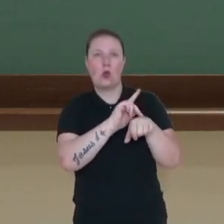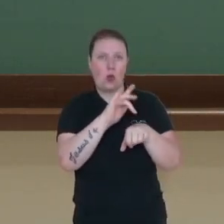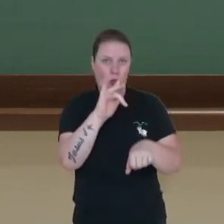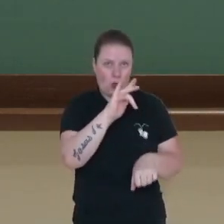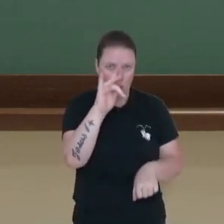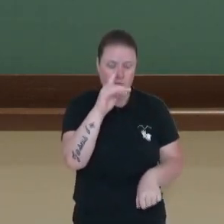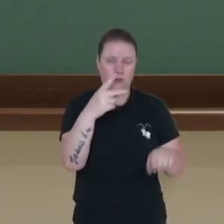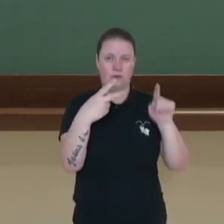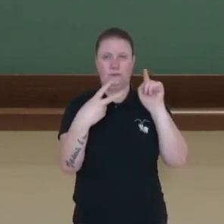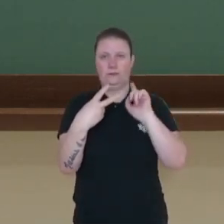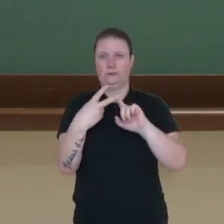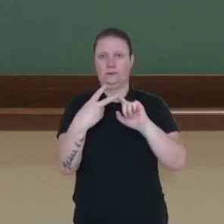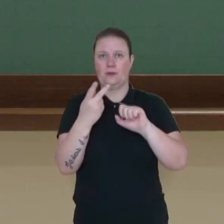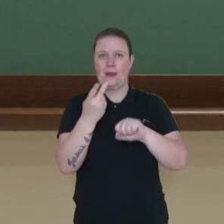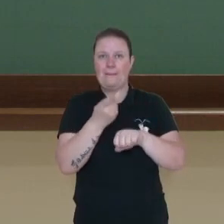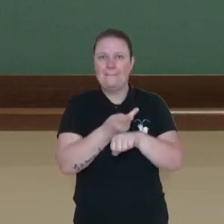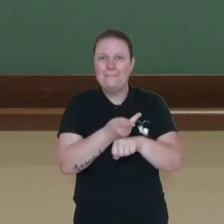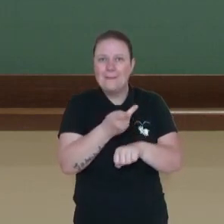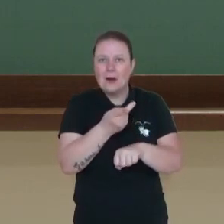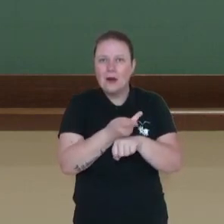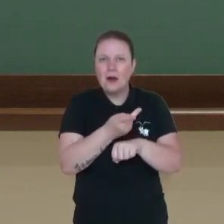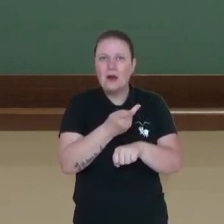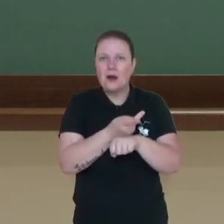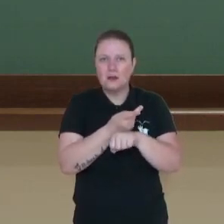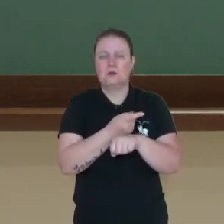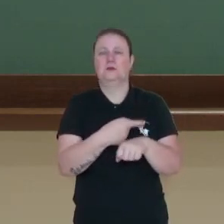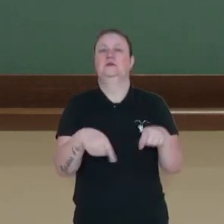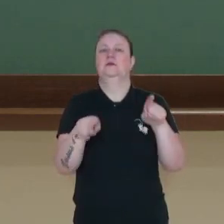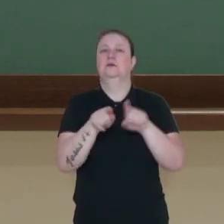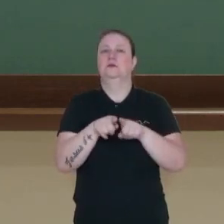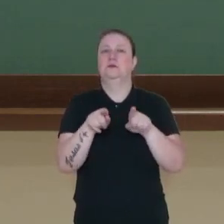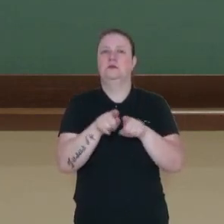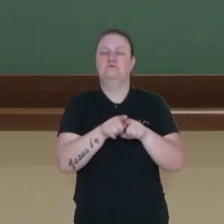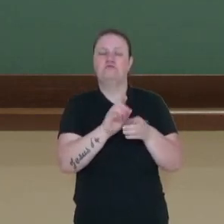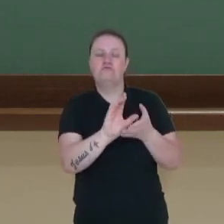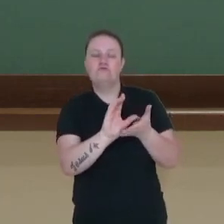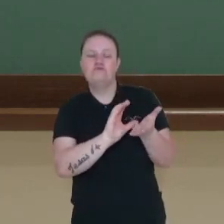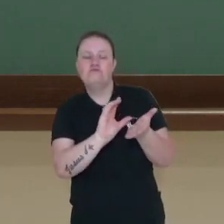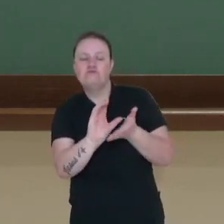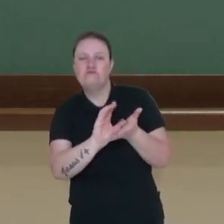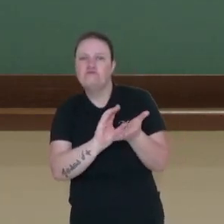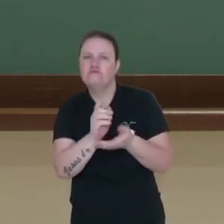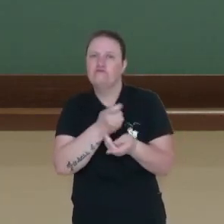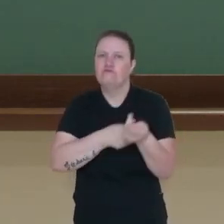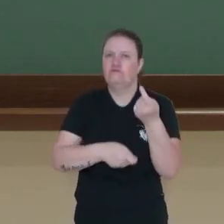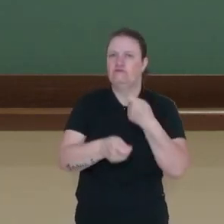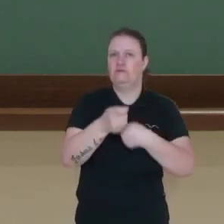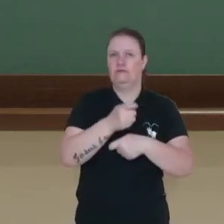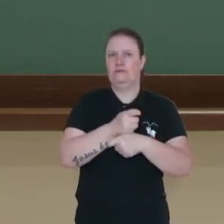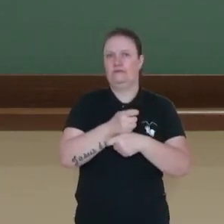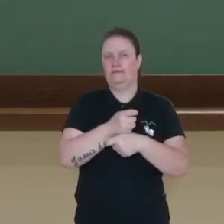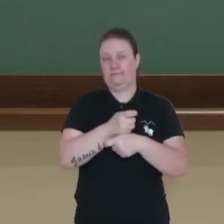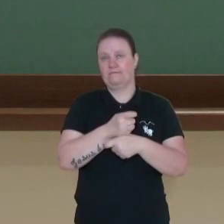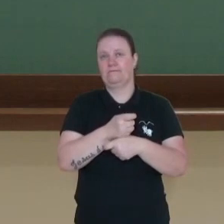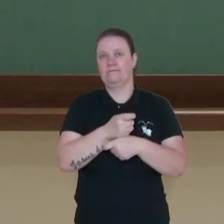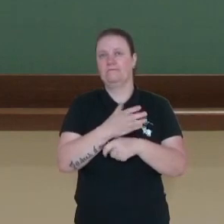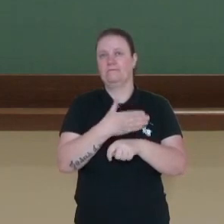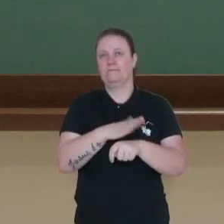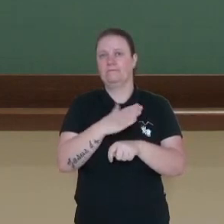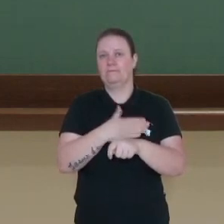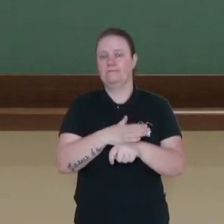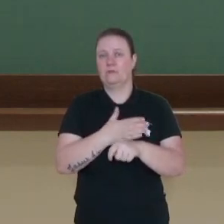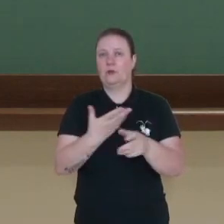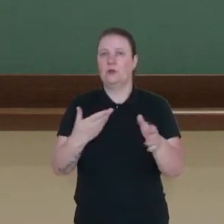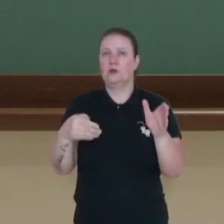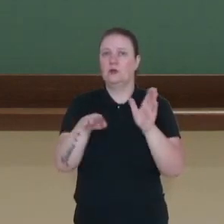e assim enriquecer a metrópole, né? Faz parte aí da política mercantilista. Chegaram aqui no ano de